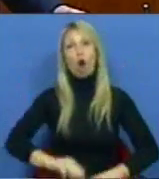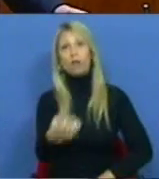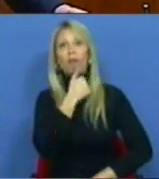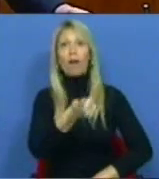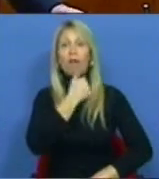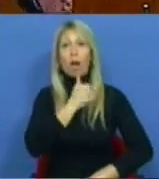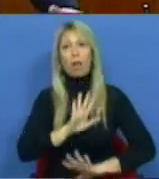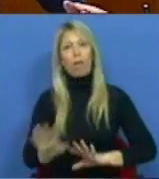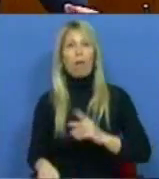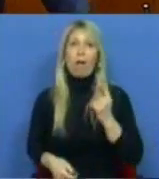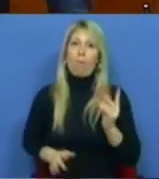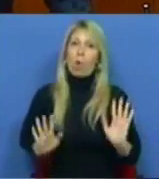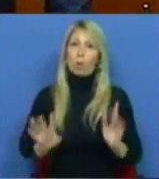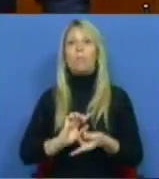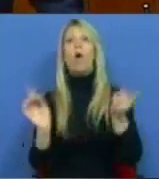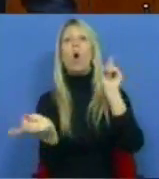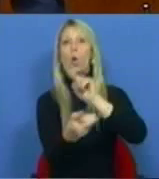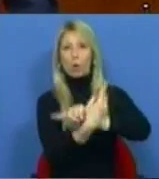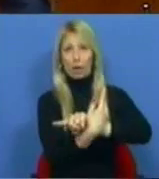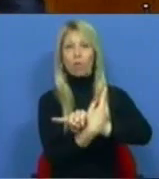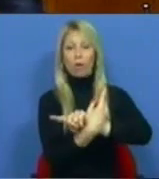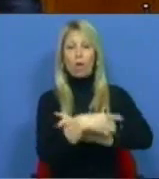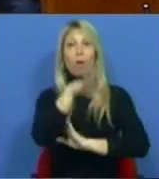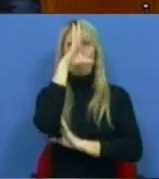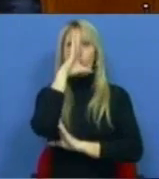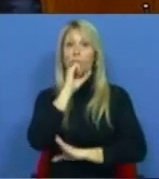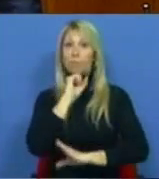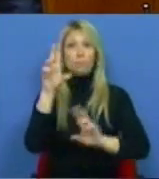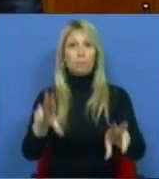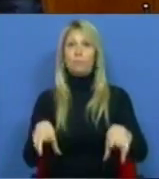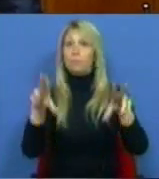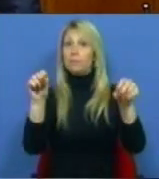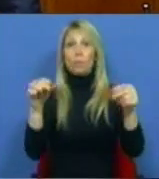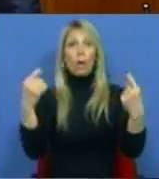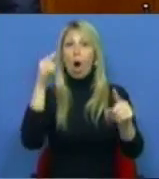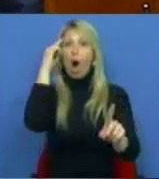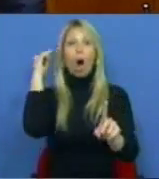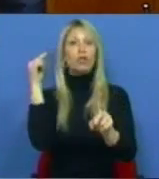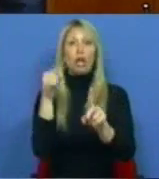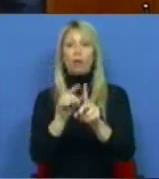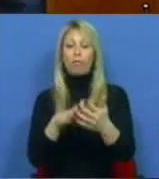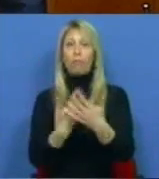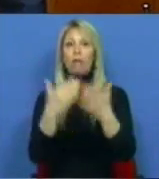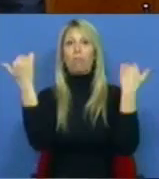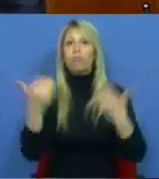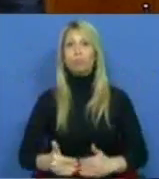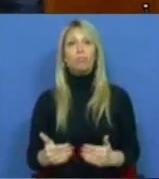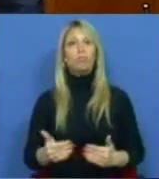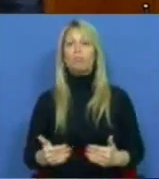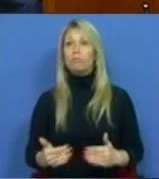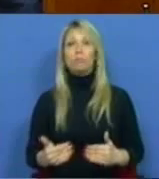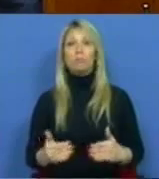abuso. Pelo contrário, o Governo não teve nunca nenhuma intenção de limitar